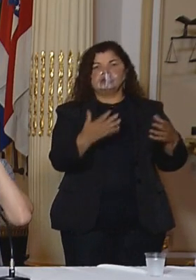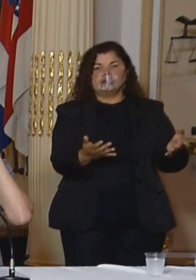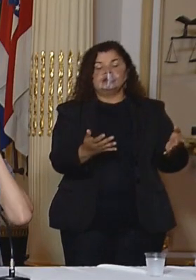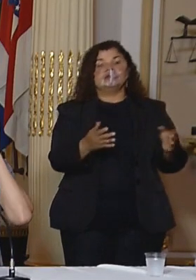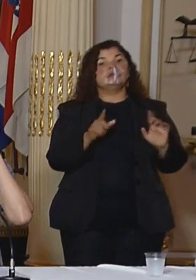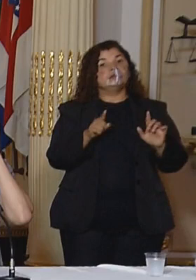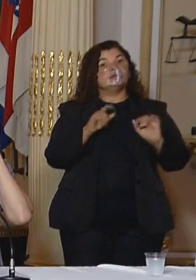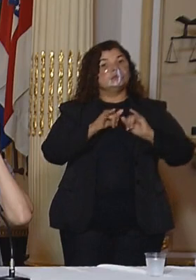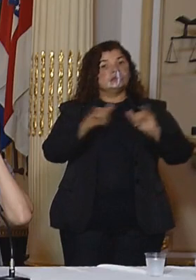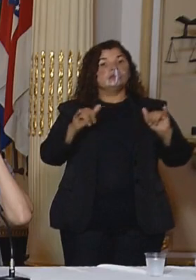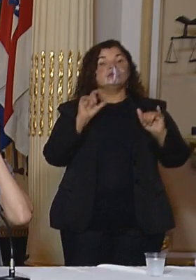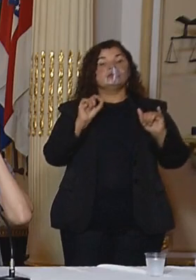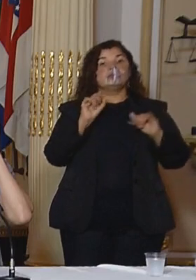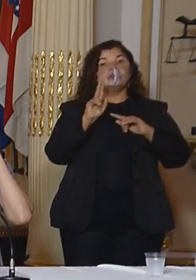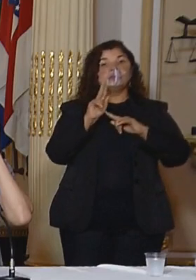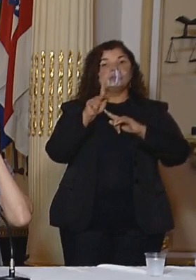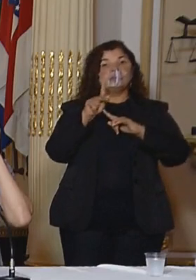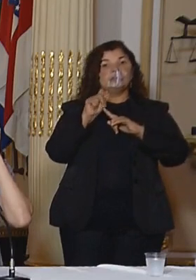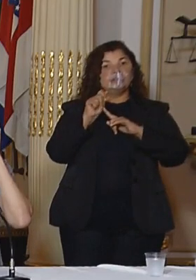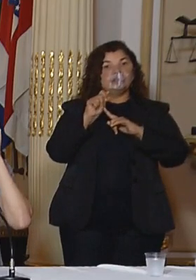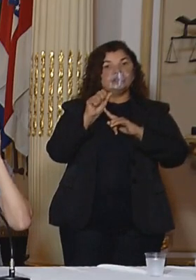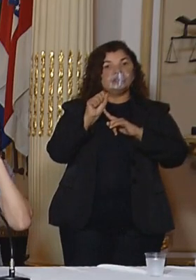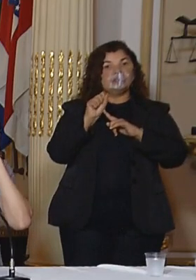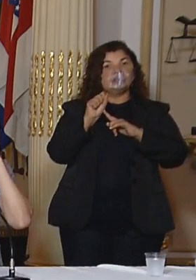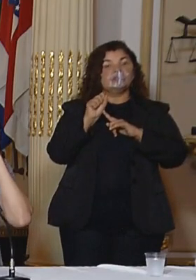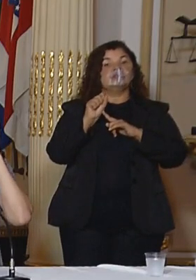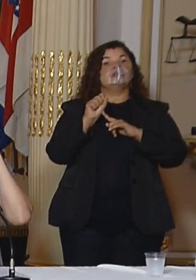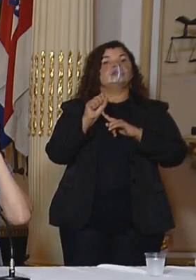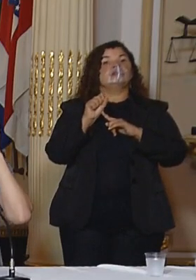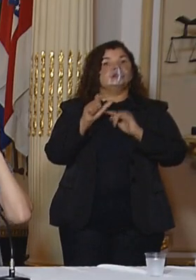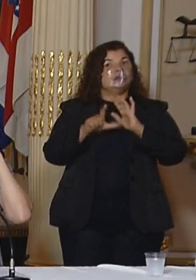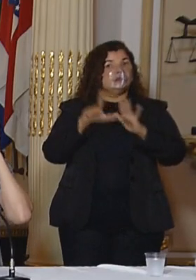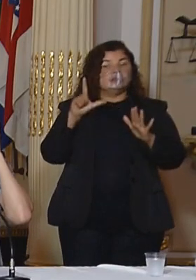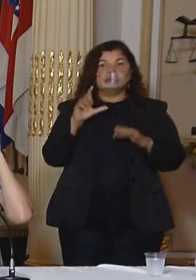Lembrando que nossas UPAs nunca tiveram numa situação